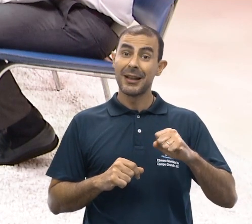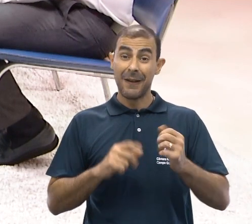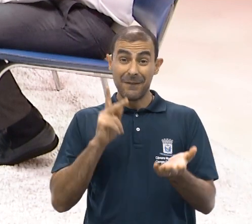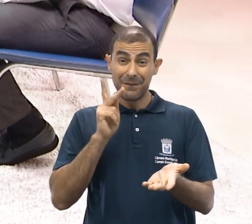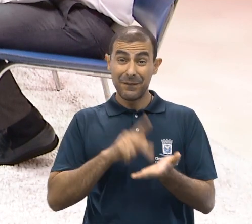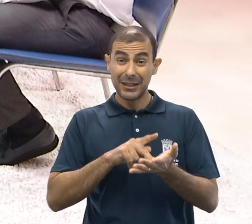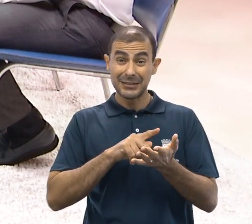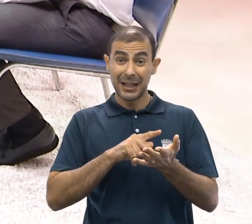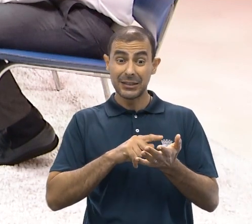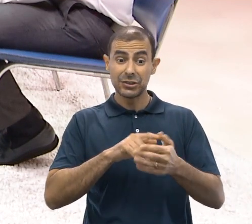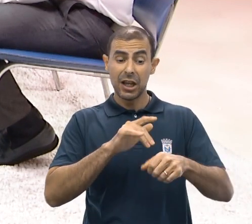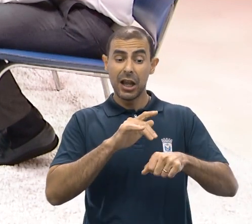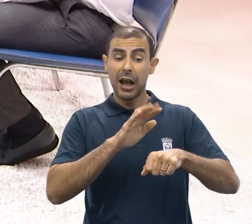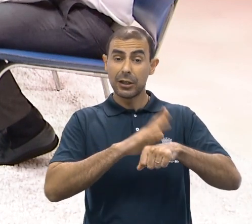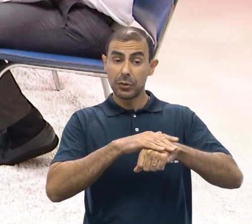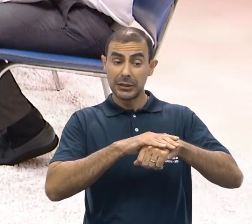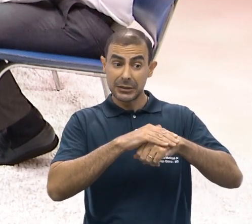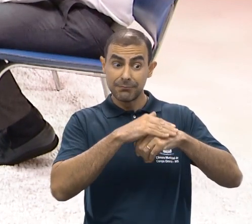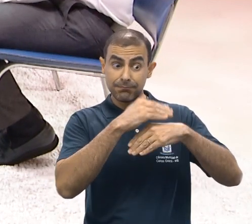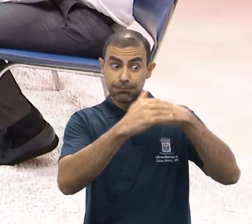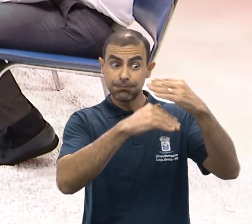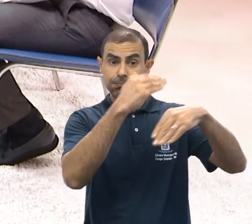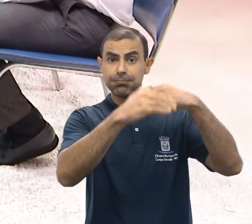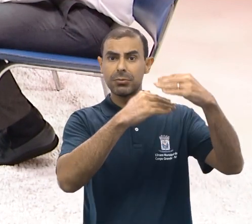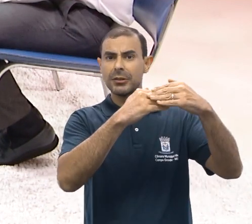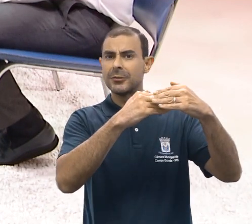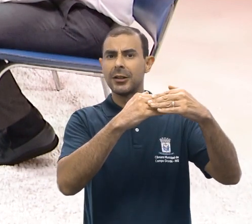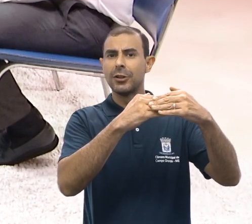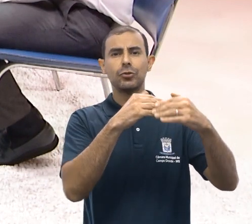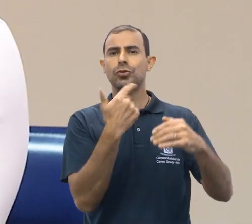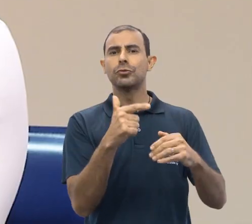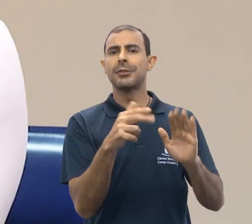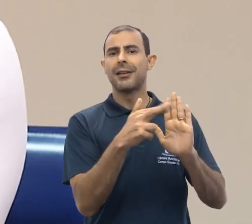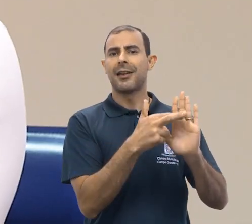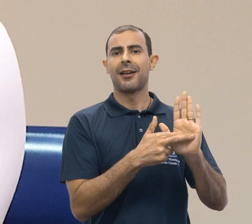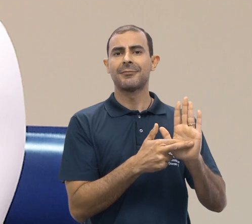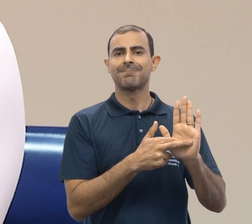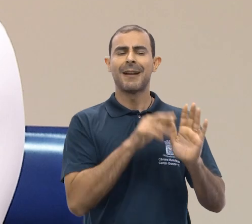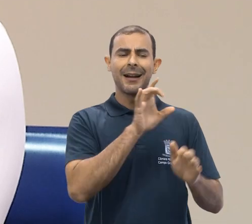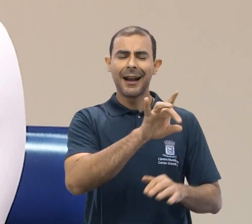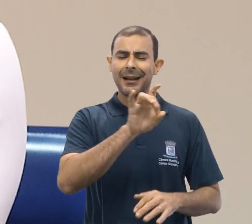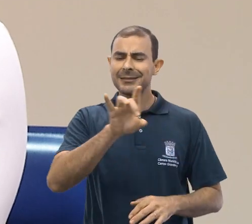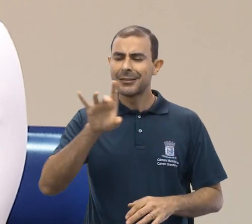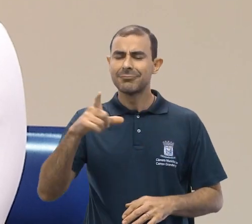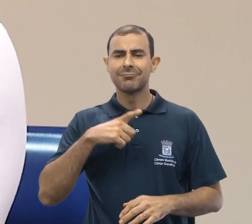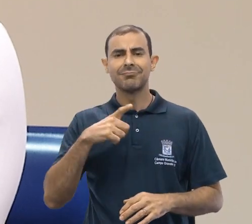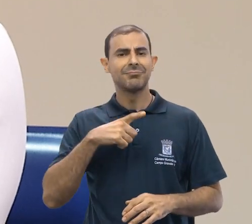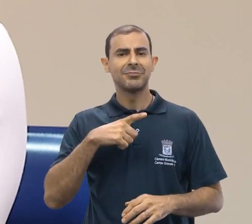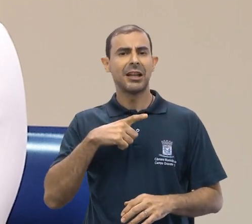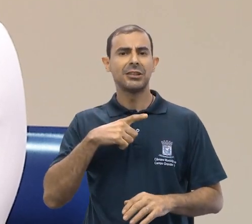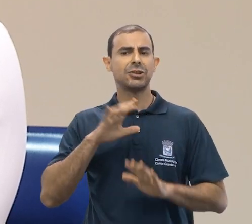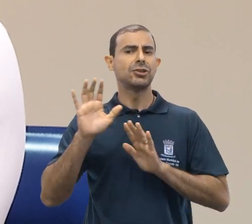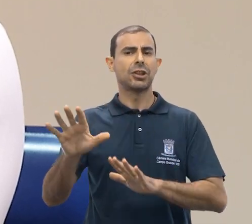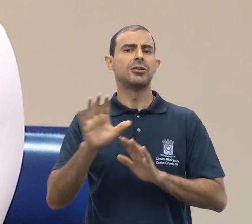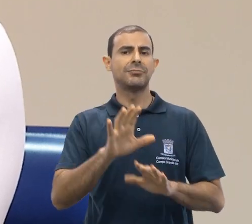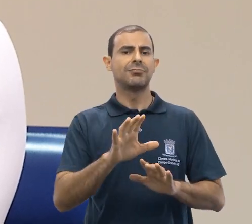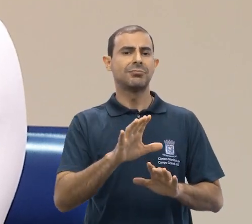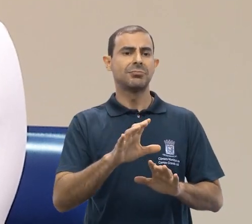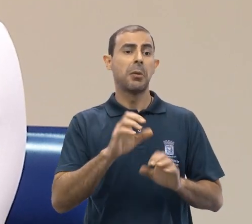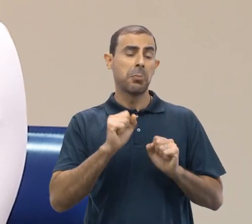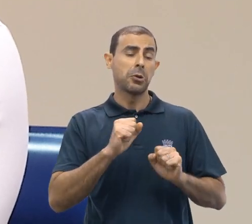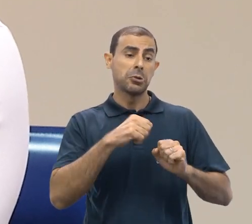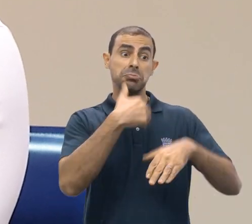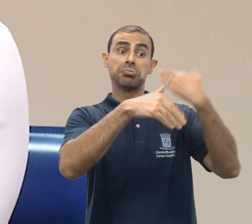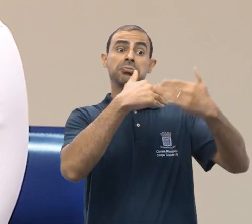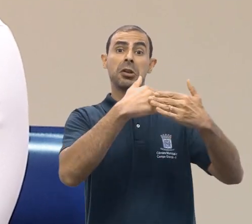doença como ela... Cada um tem a sua individualidade. Né? A partir do que você faz é que pode desenvolver ou não.